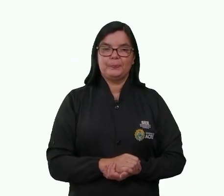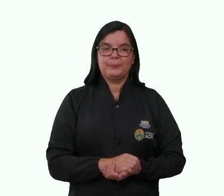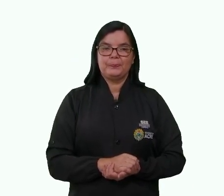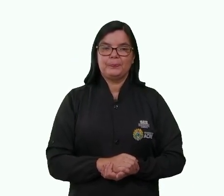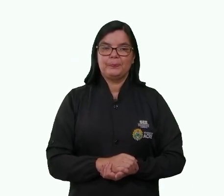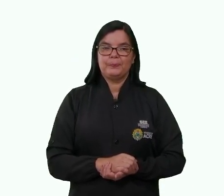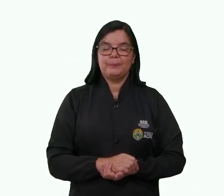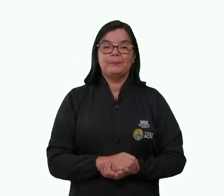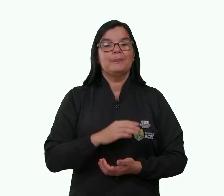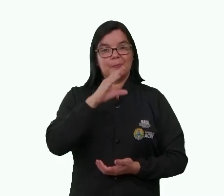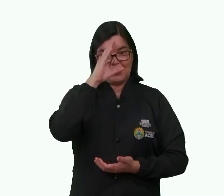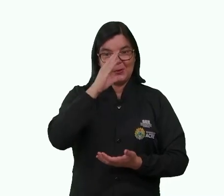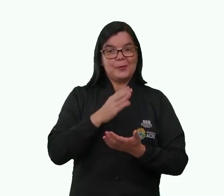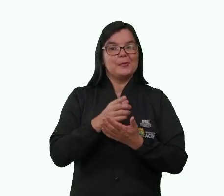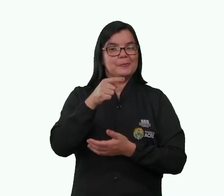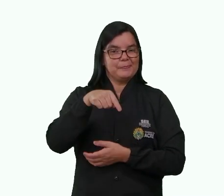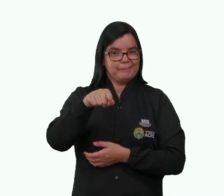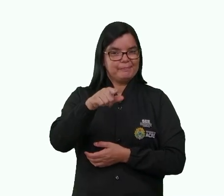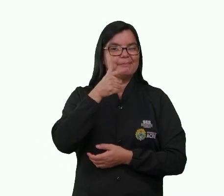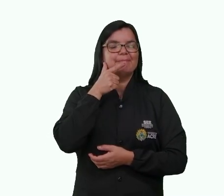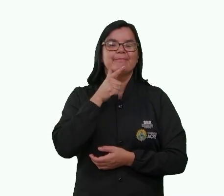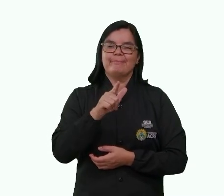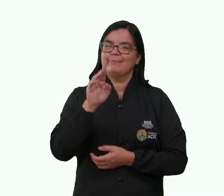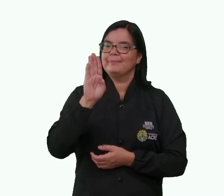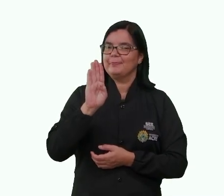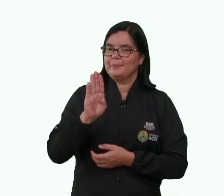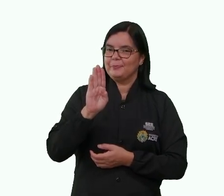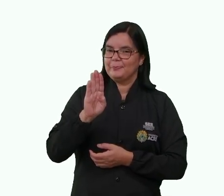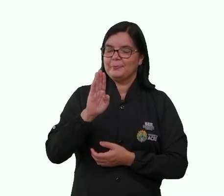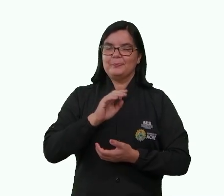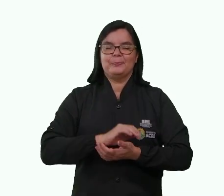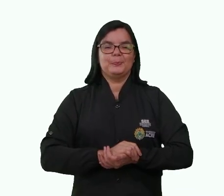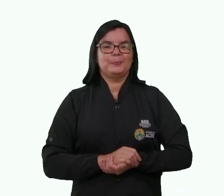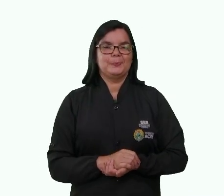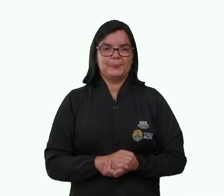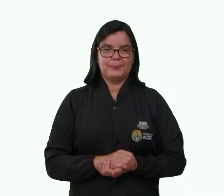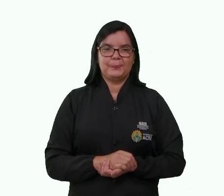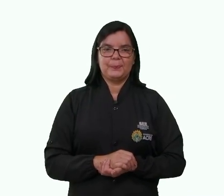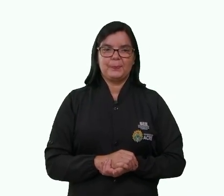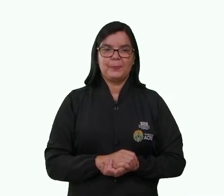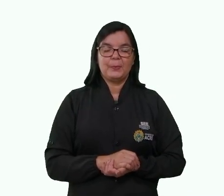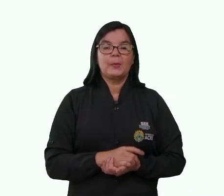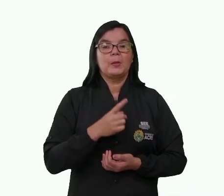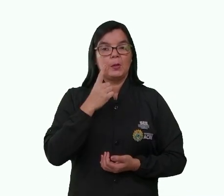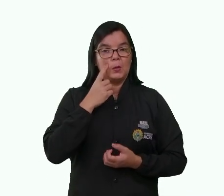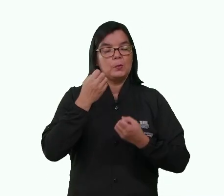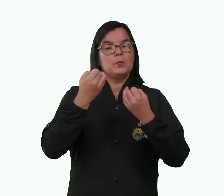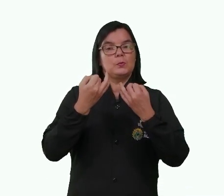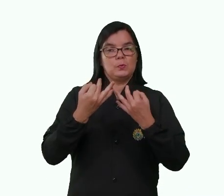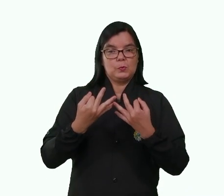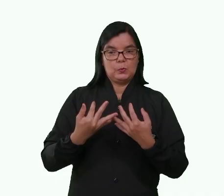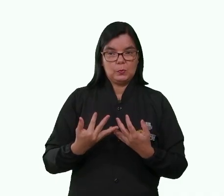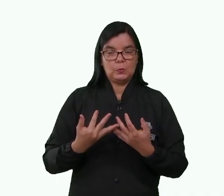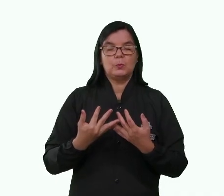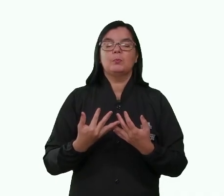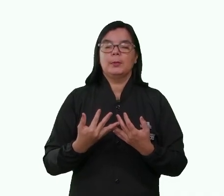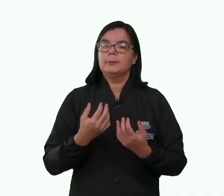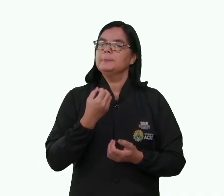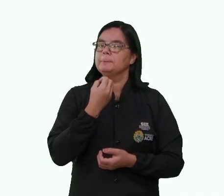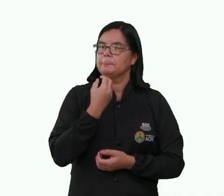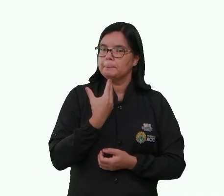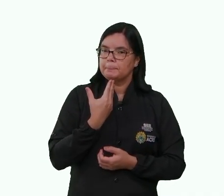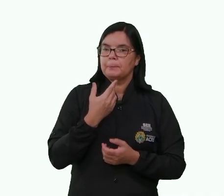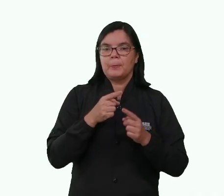visualizar? Creio que você acertou. Letra B, a borracha. Eu frisei isso muito